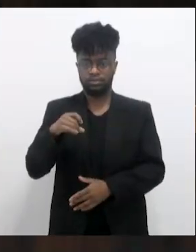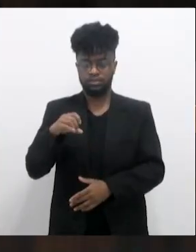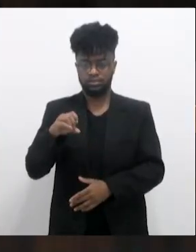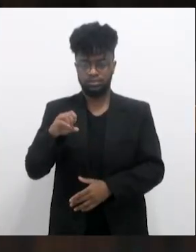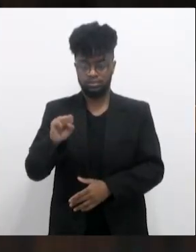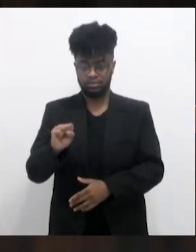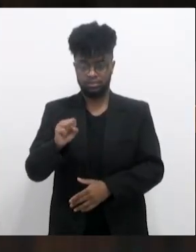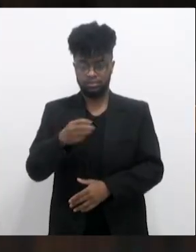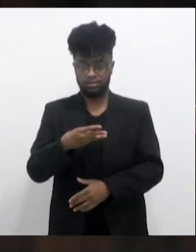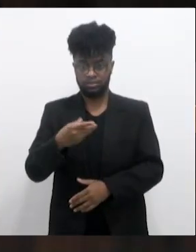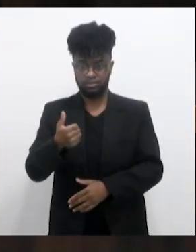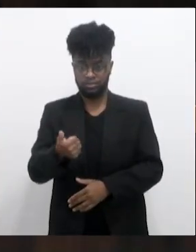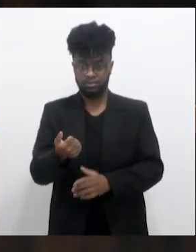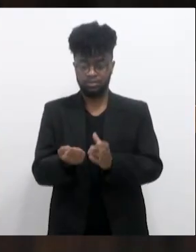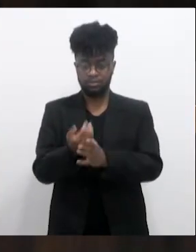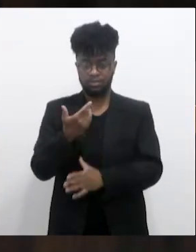de